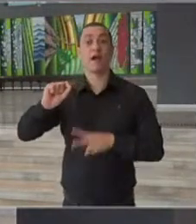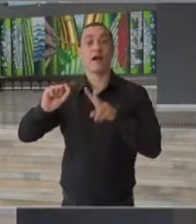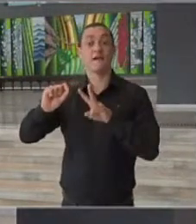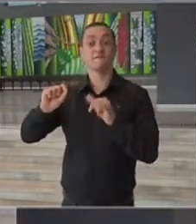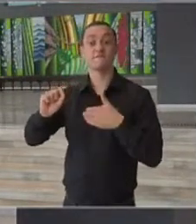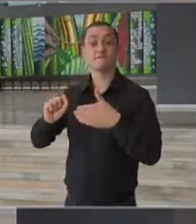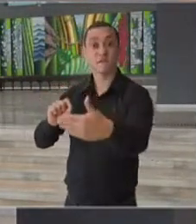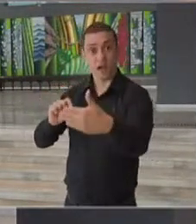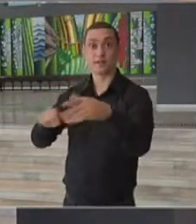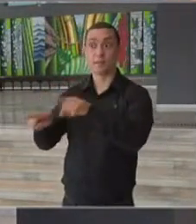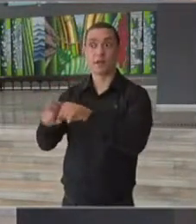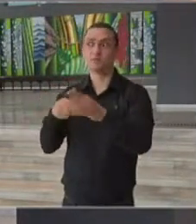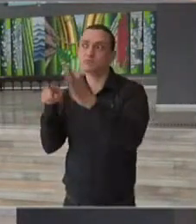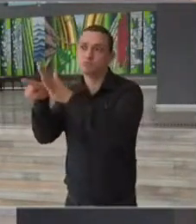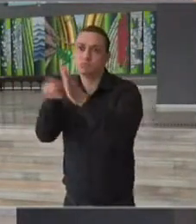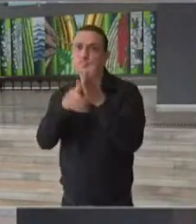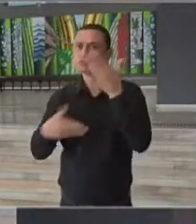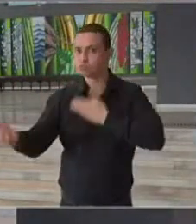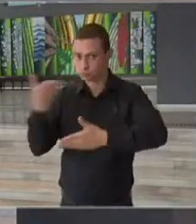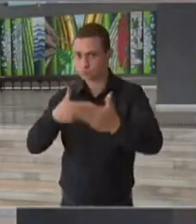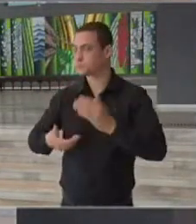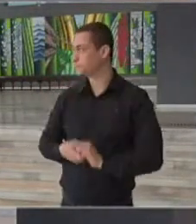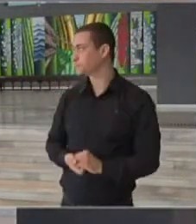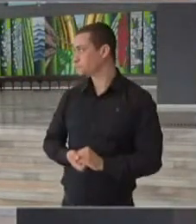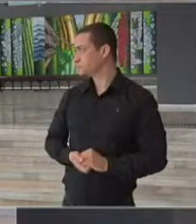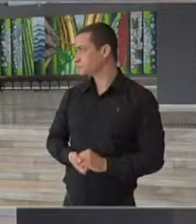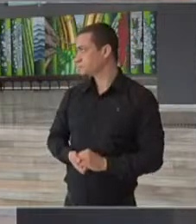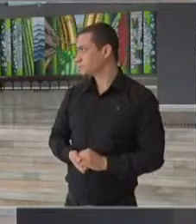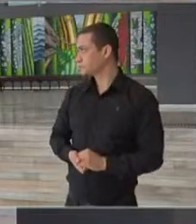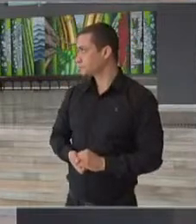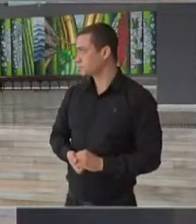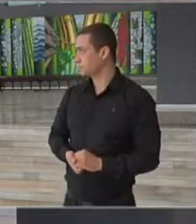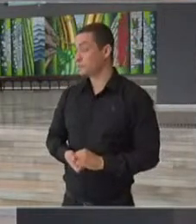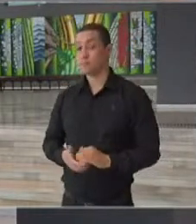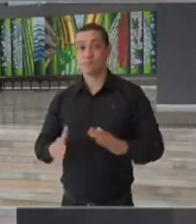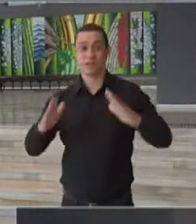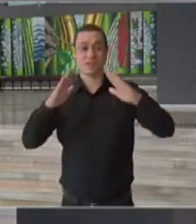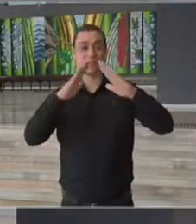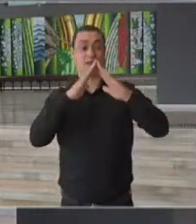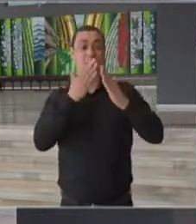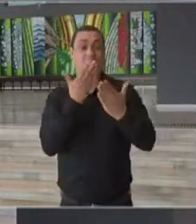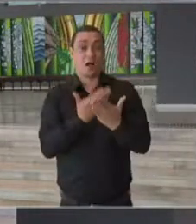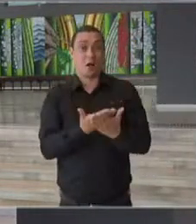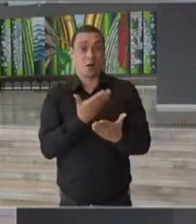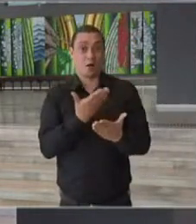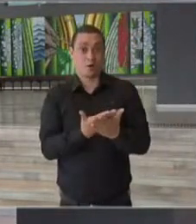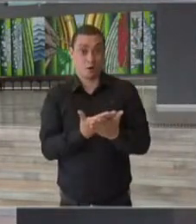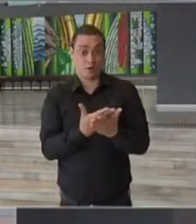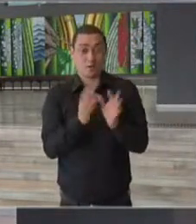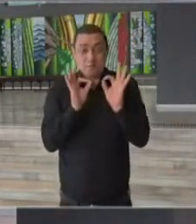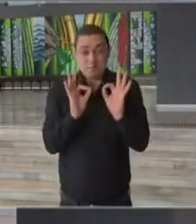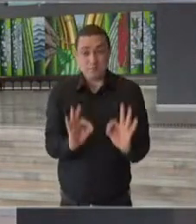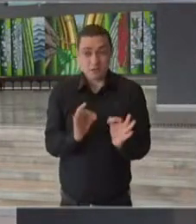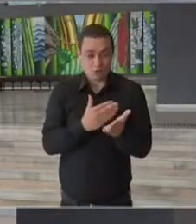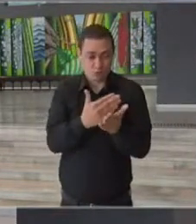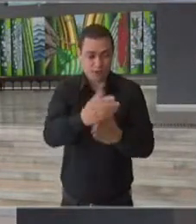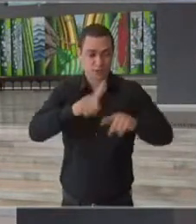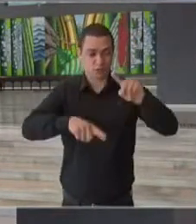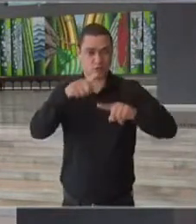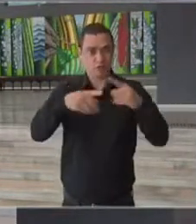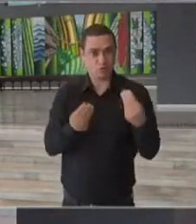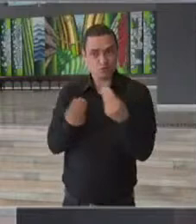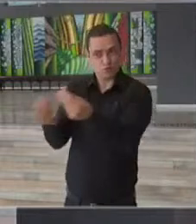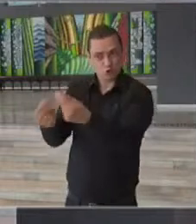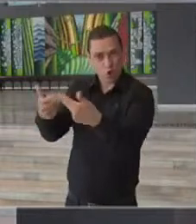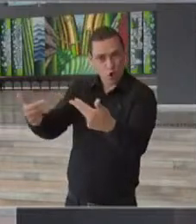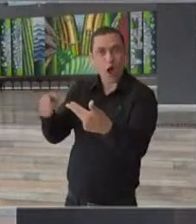estão sendo ouvidas. Pode passar? A escola só retorna depois de receber equipamentos, né? E à